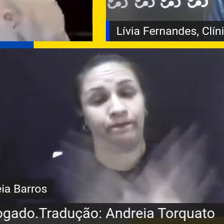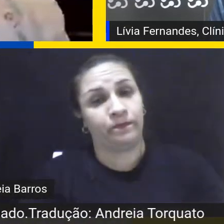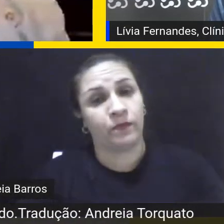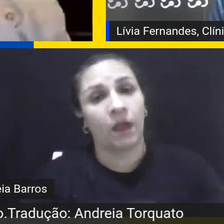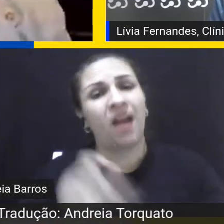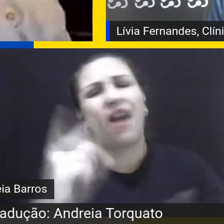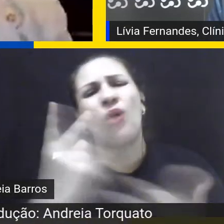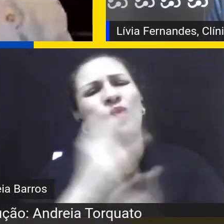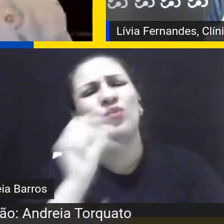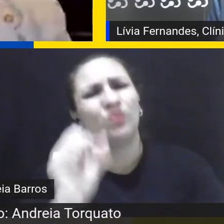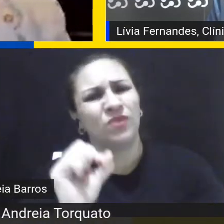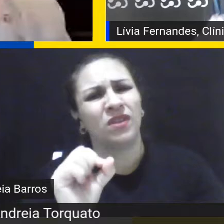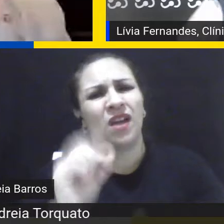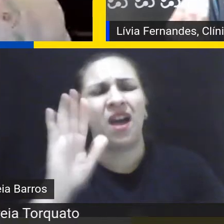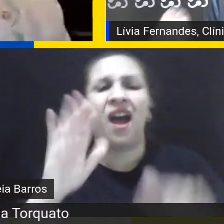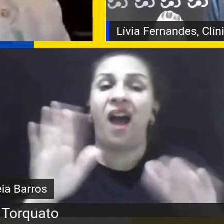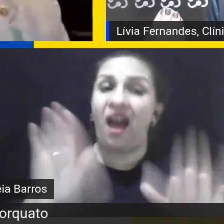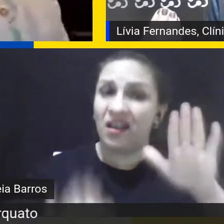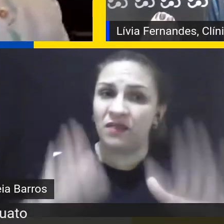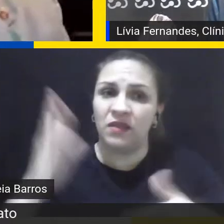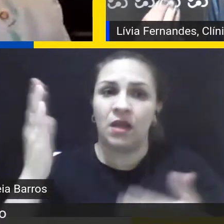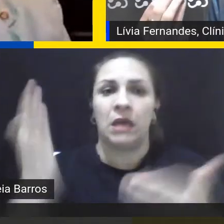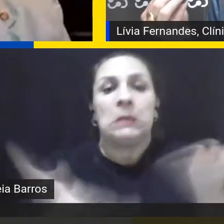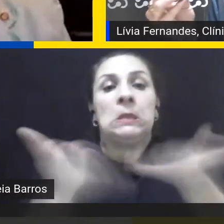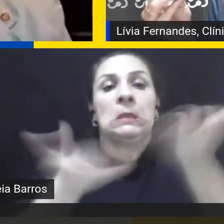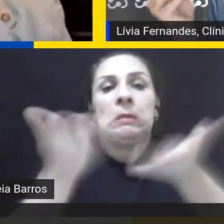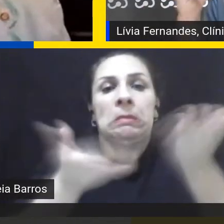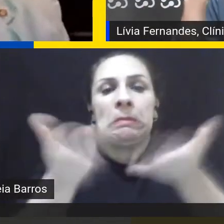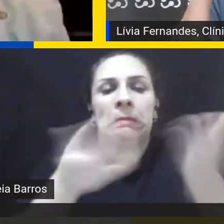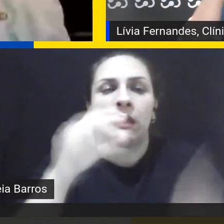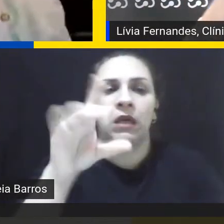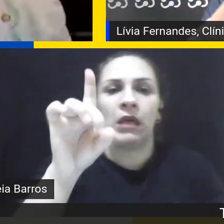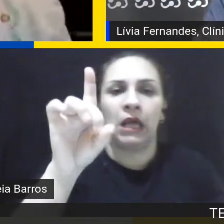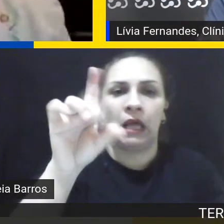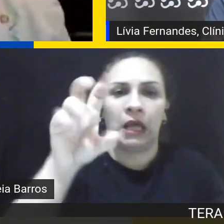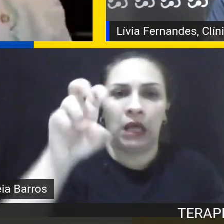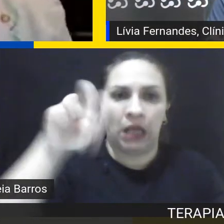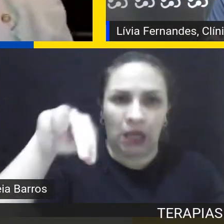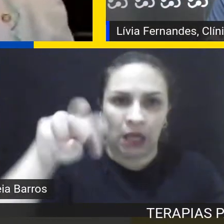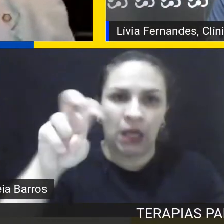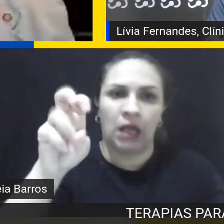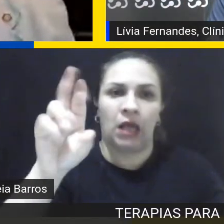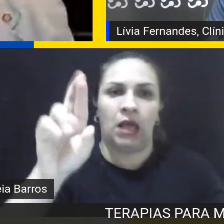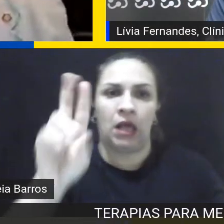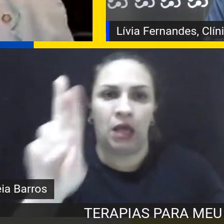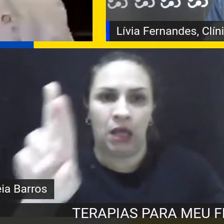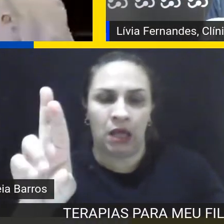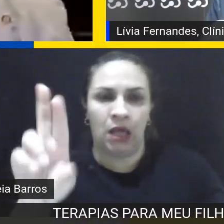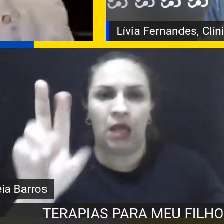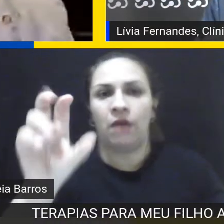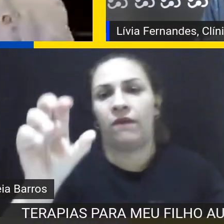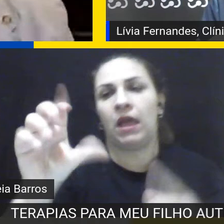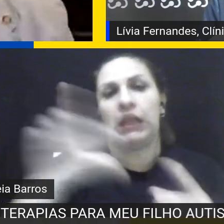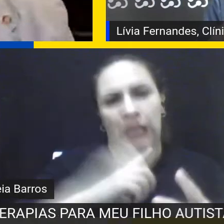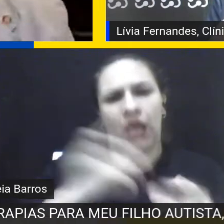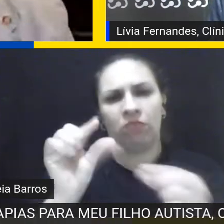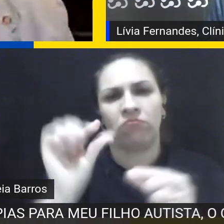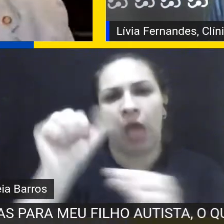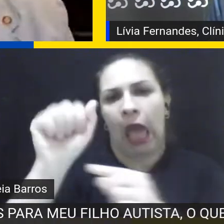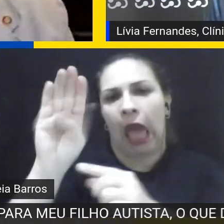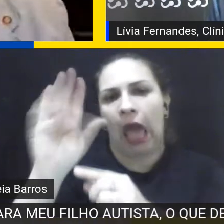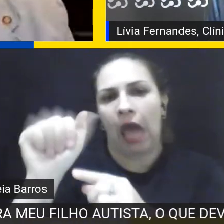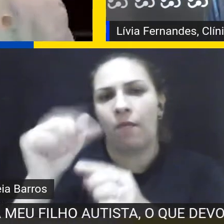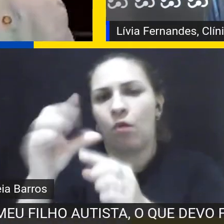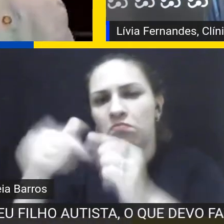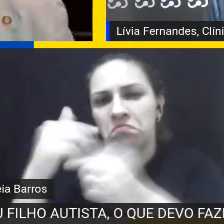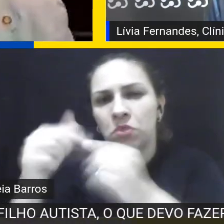Essas terapias, por mais que o Denver ele seja baseado no ABA, a